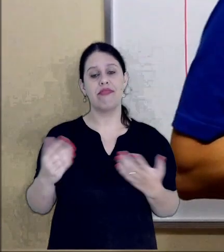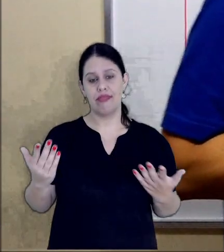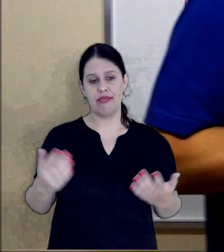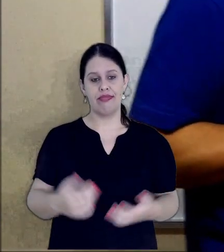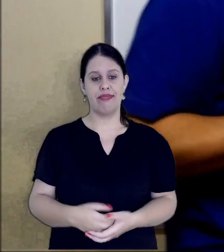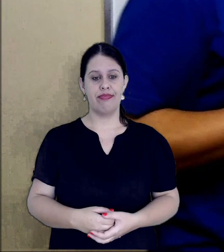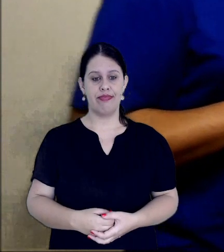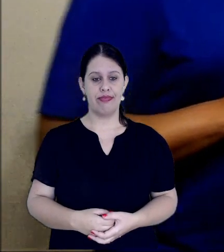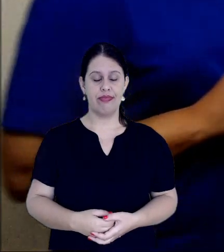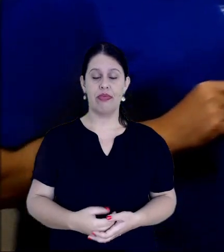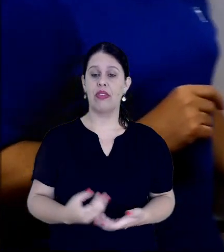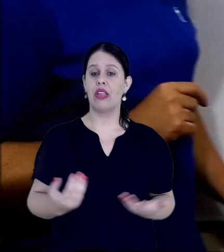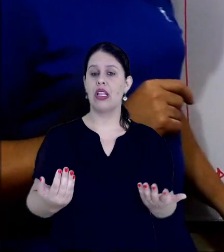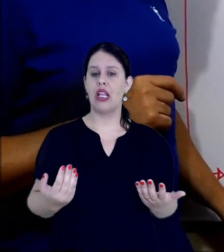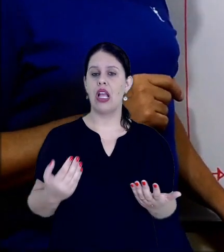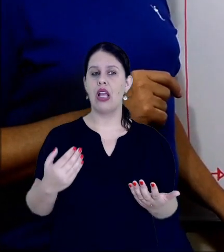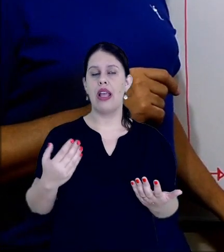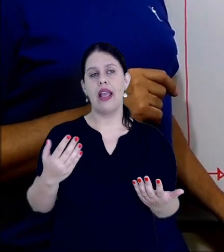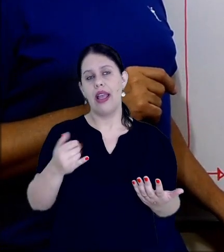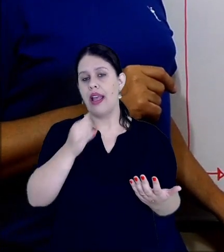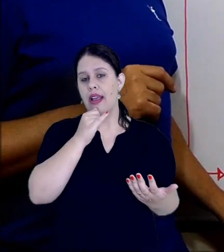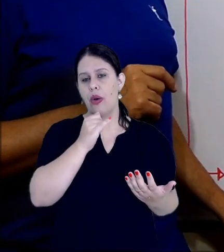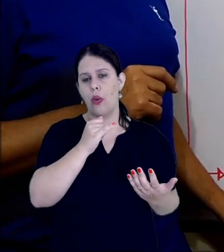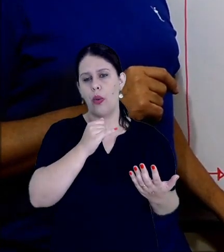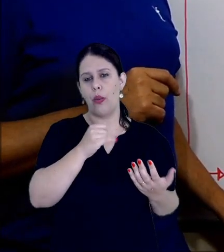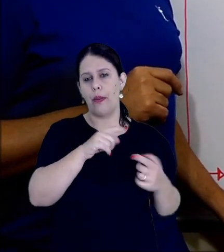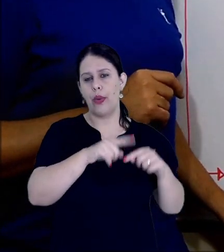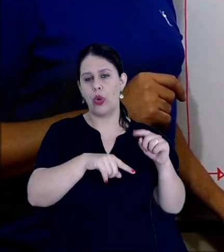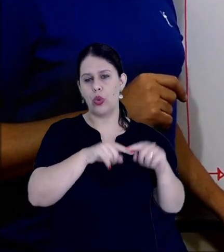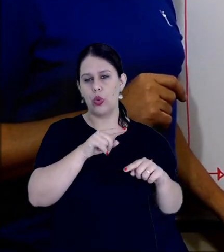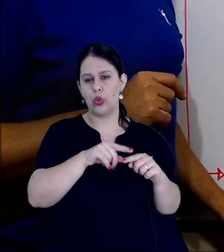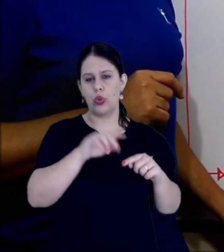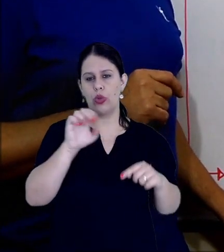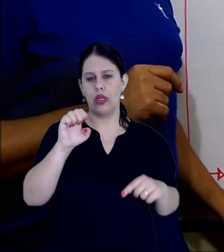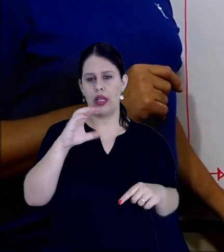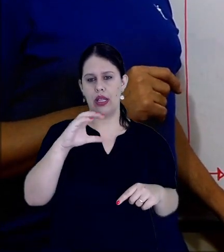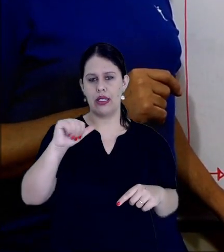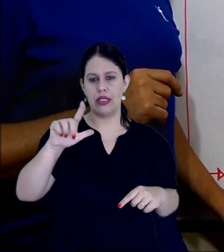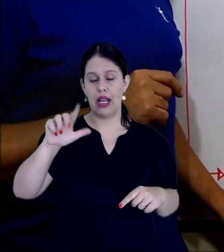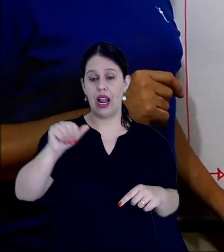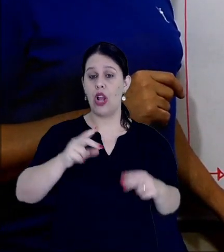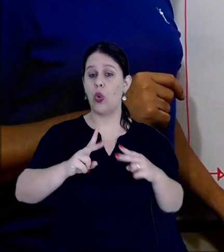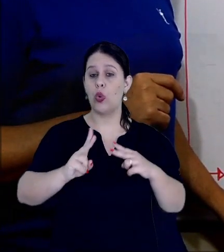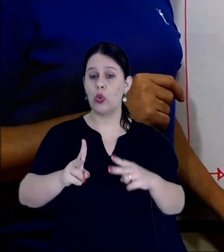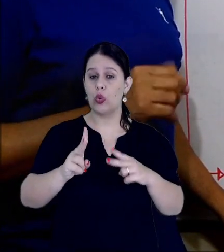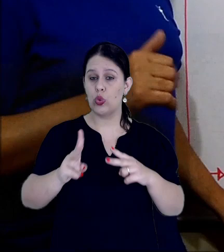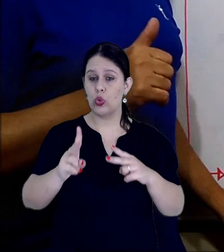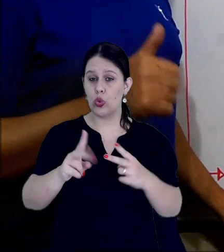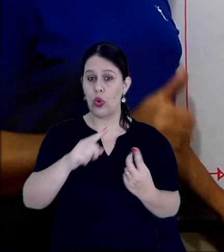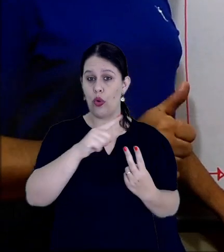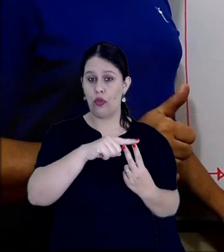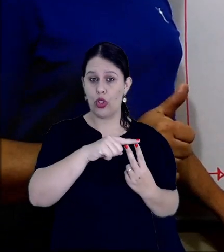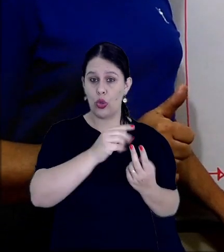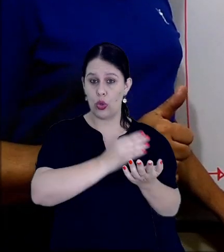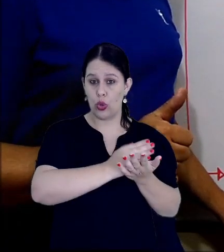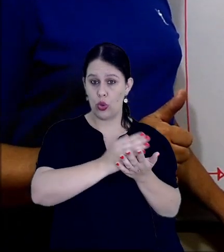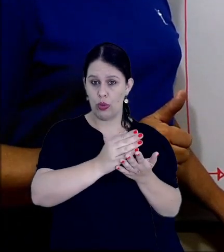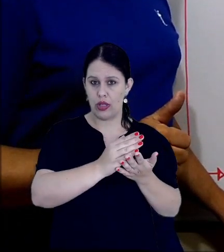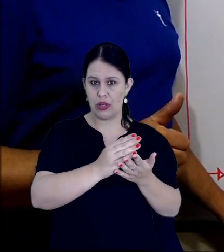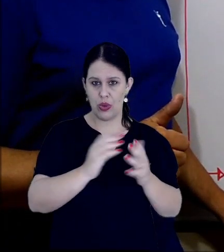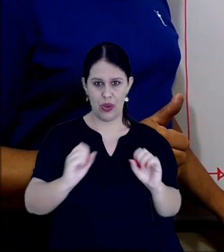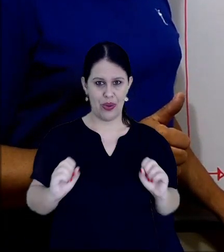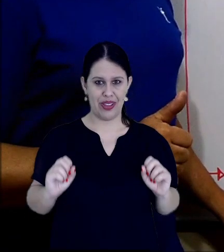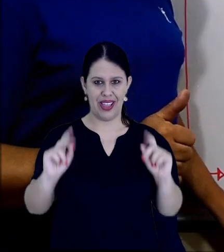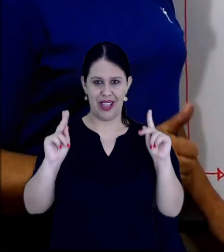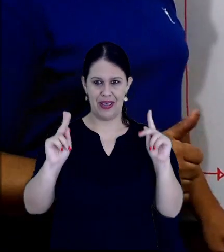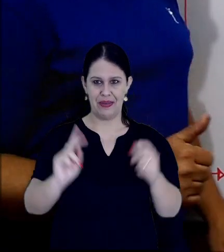por escalar conserva a direção do vetor original. Beleza,